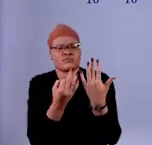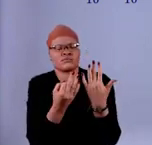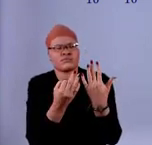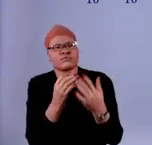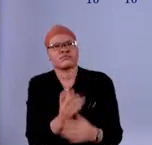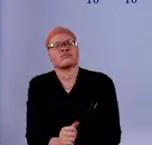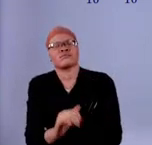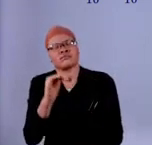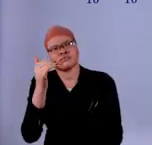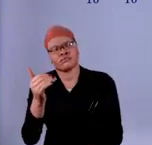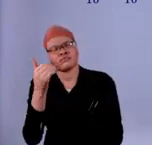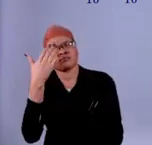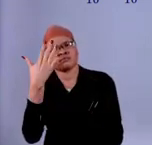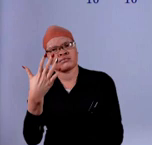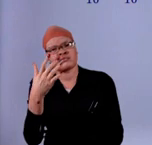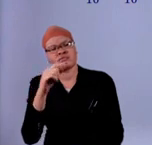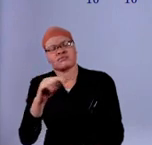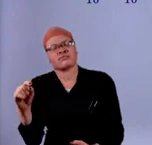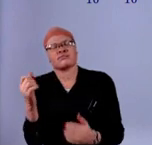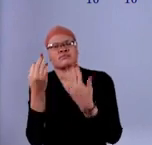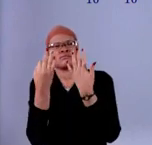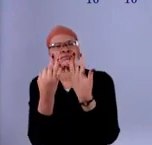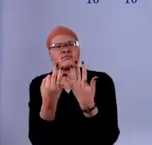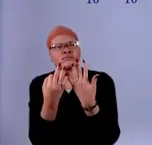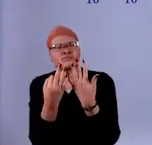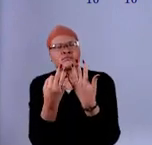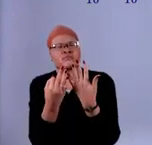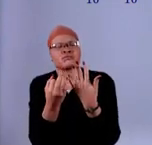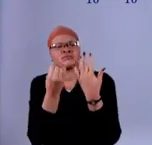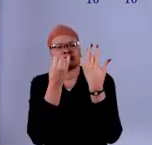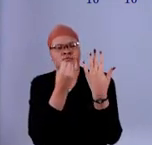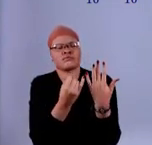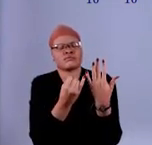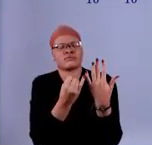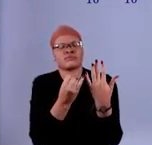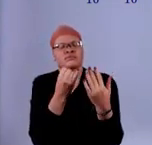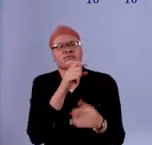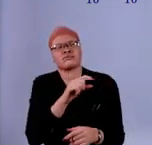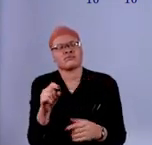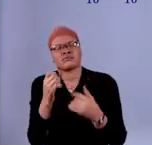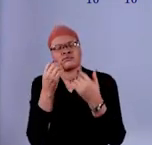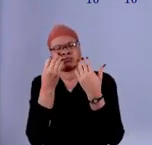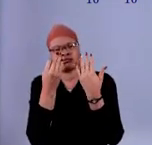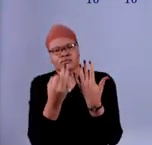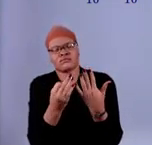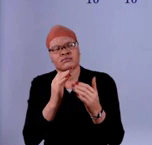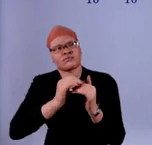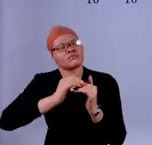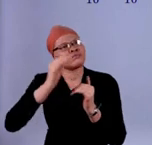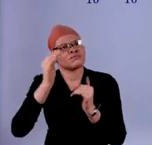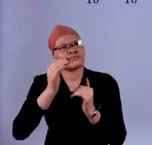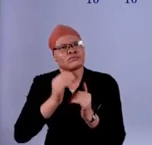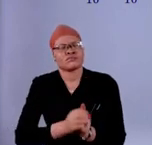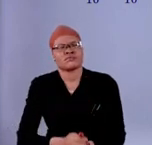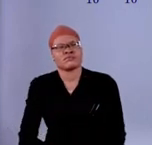oito a segunda 5 sobre 8 vamos fazer a comparação 6 sobre oito é maior que 5 sobre 8